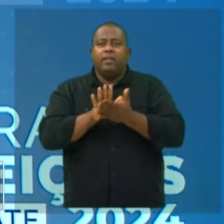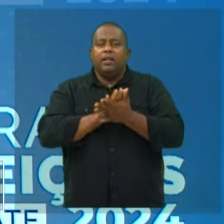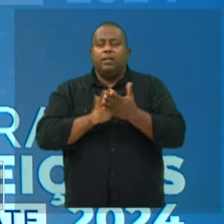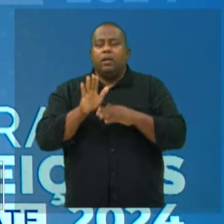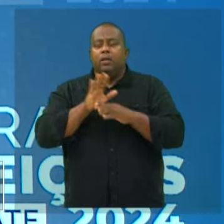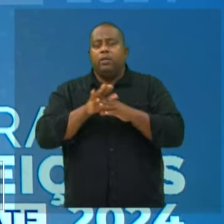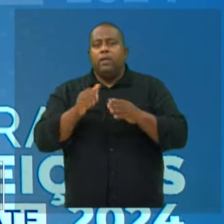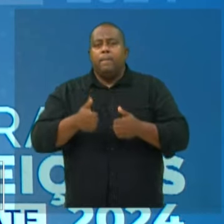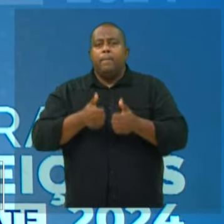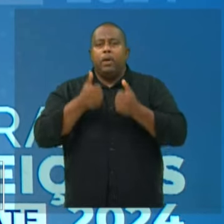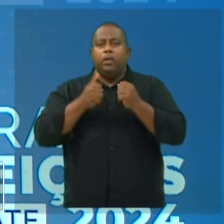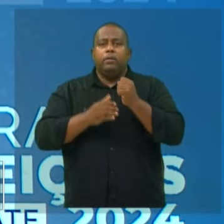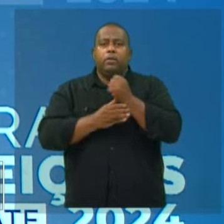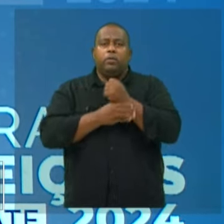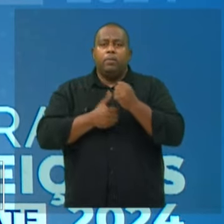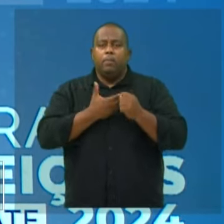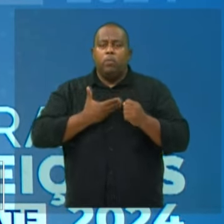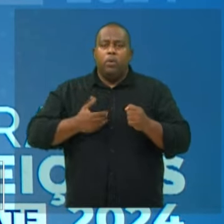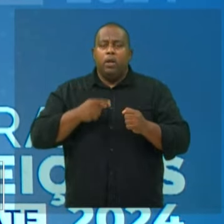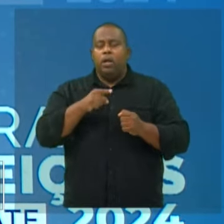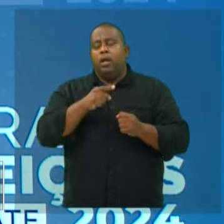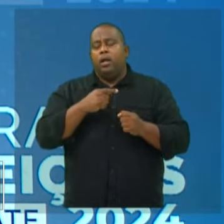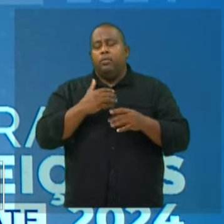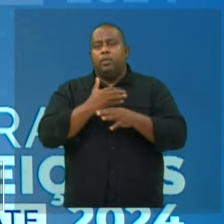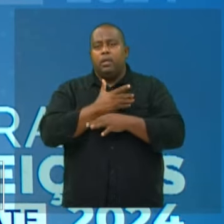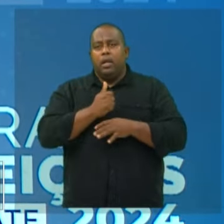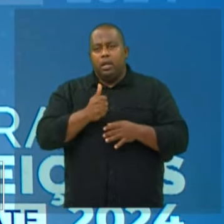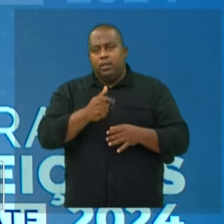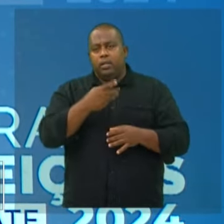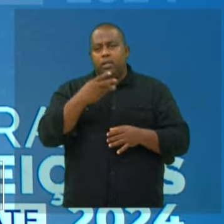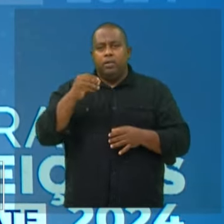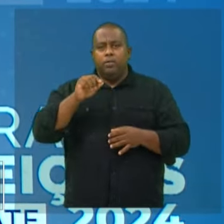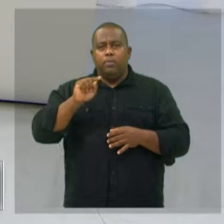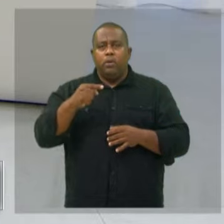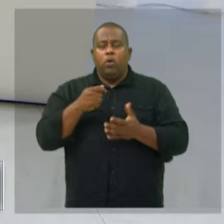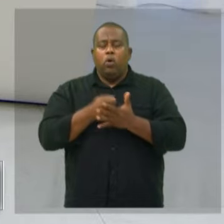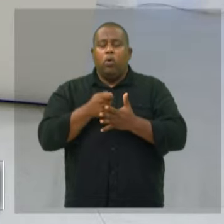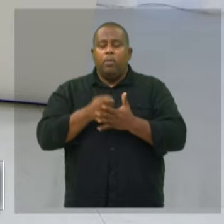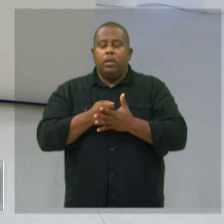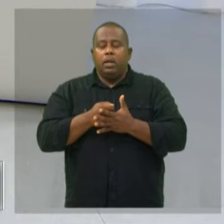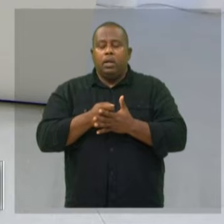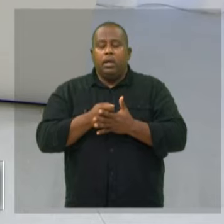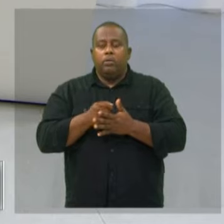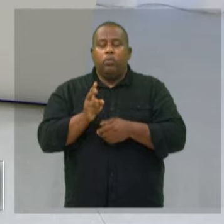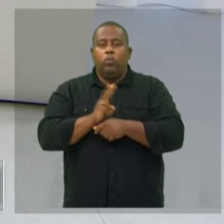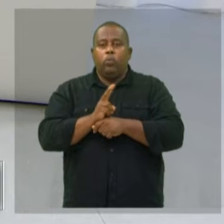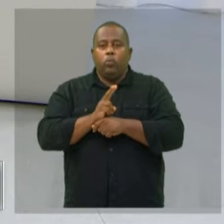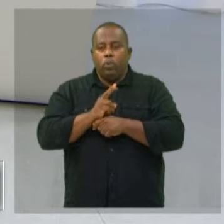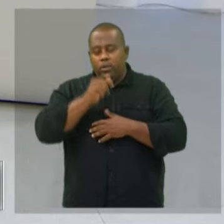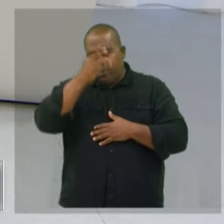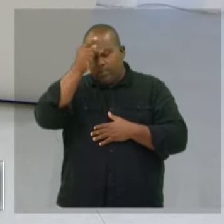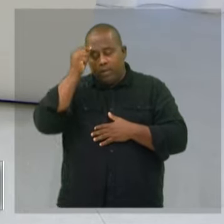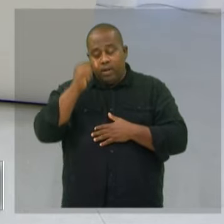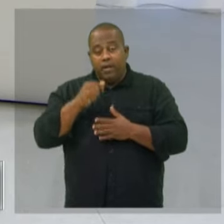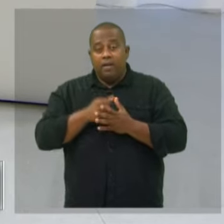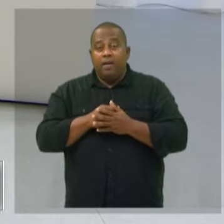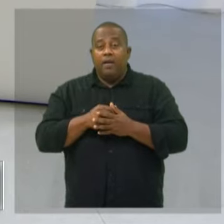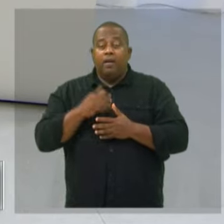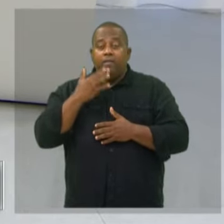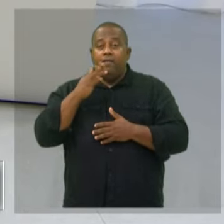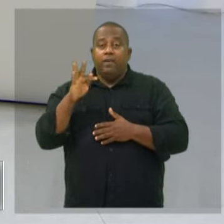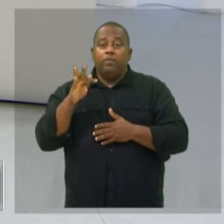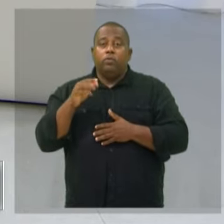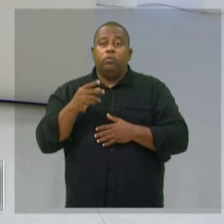melhorar a segurança pública sendo que uma cidade de 300.000 já é obrigado a ter guarda municipal tempo candidato Muito obrigado candidato Flávio 2 minutos para